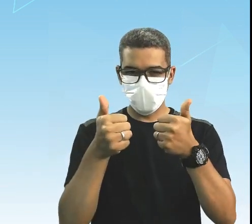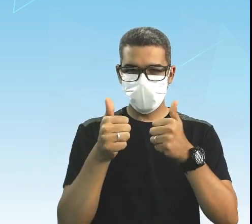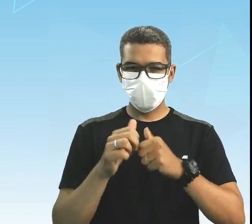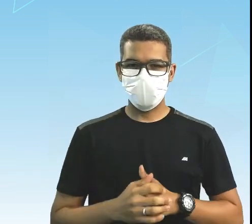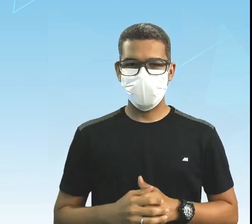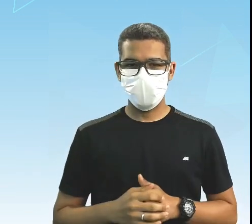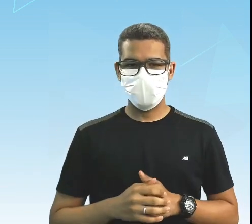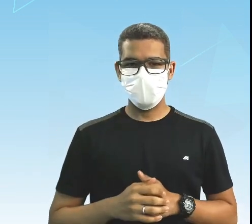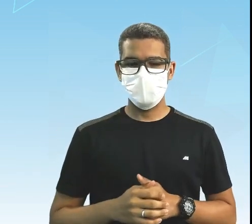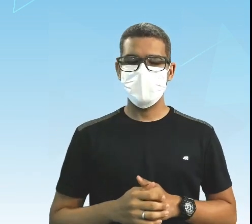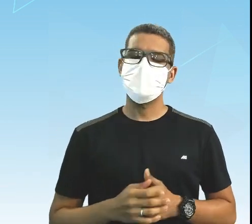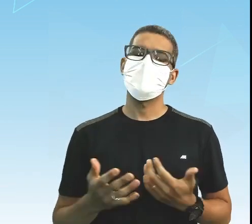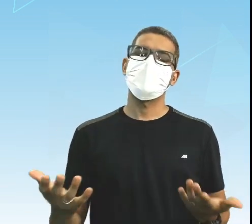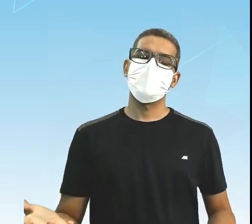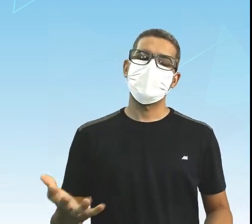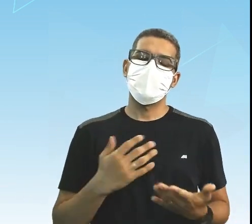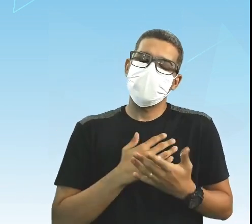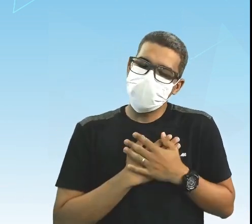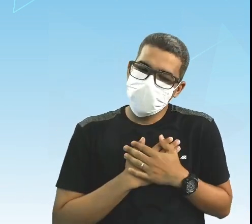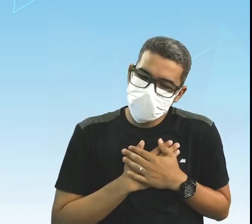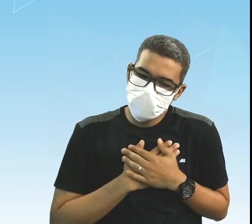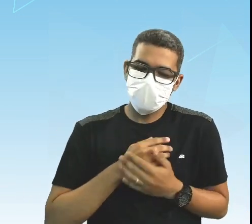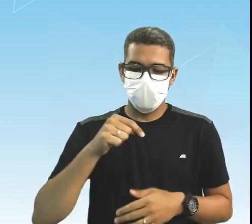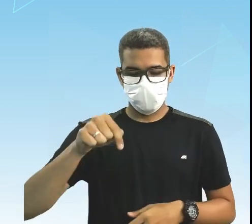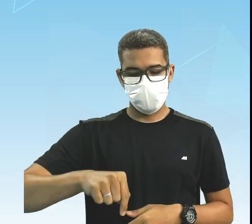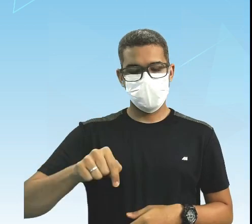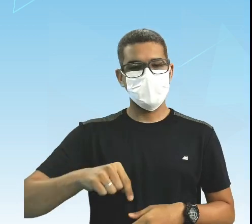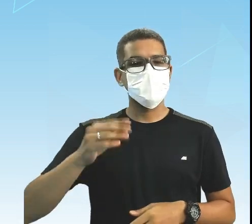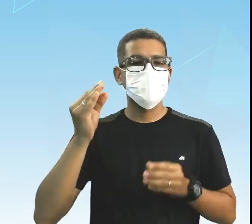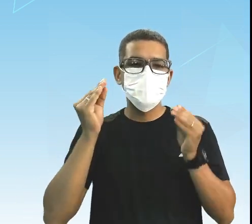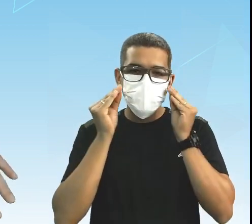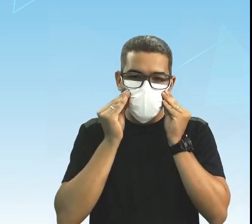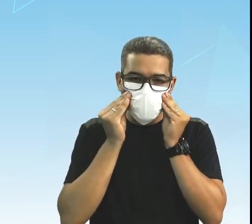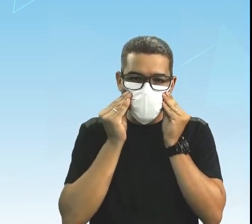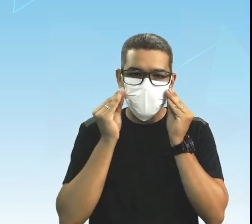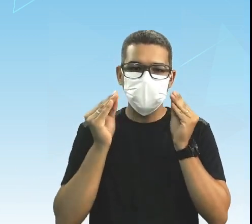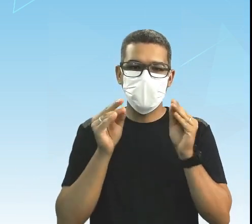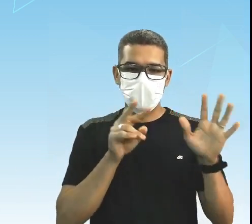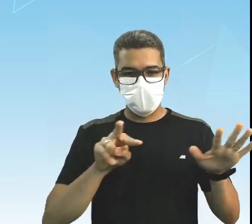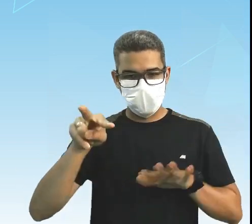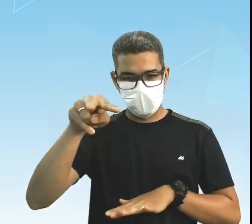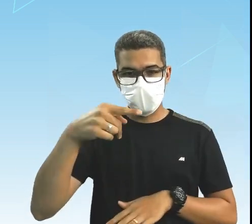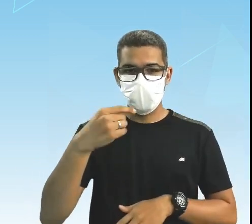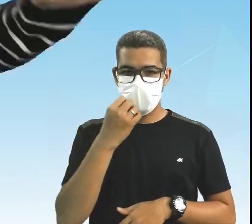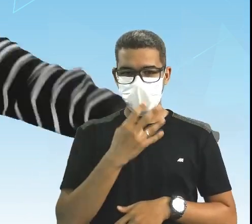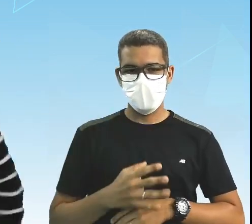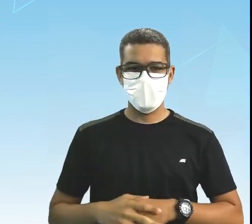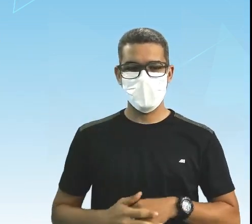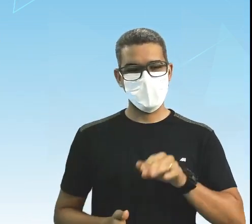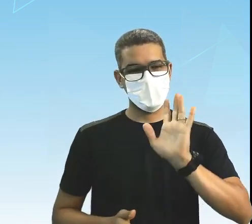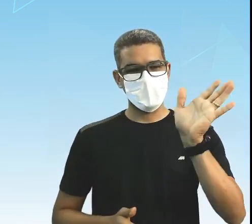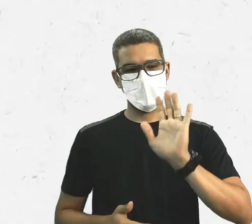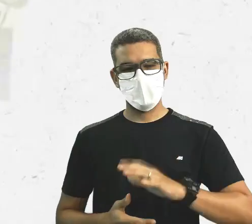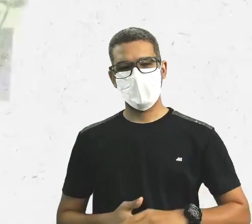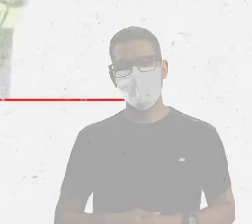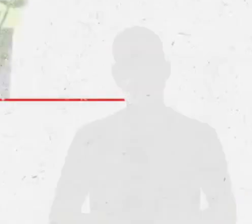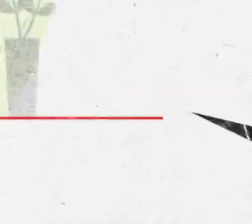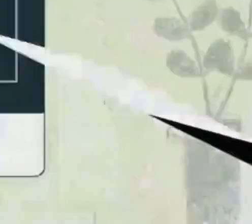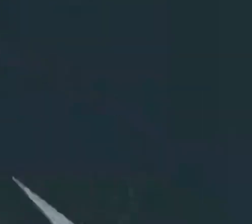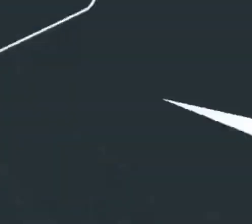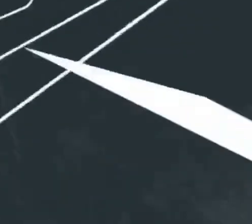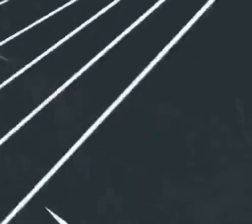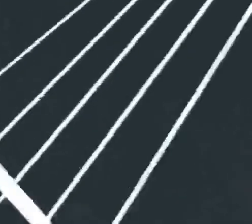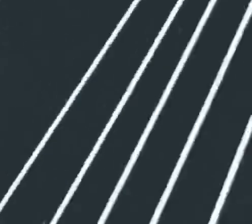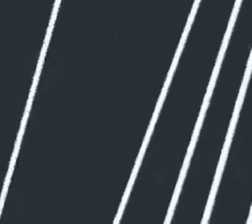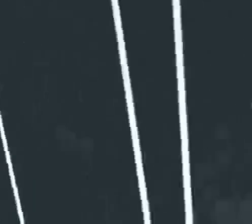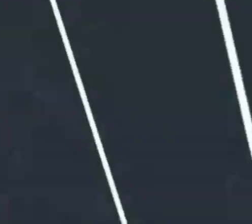meu amor? Meus amores, professora Bernarda dá um beijo e uma semana para vocês. Tchau!